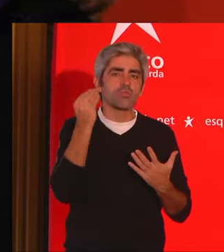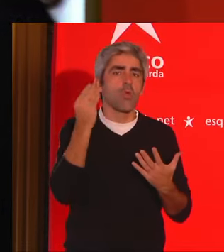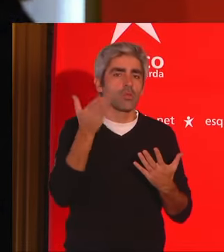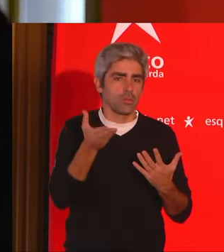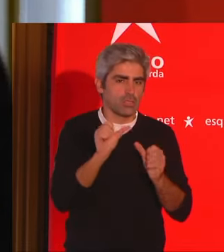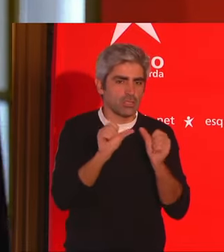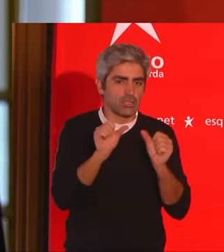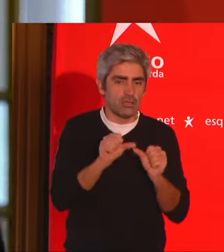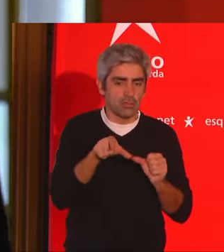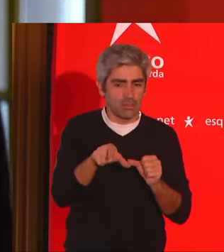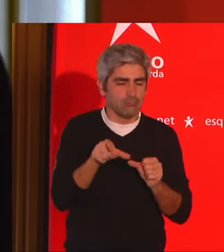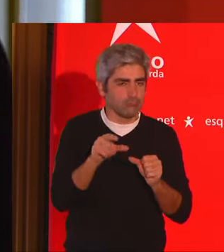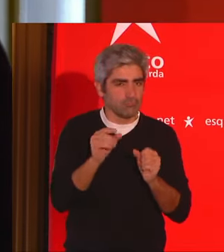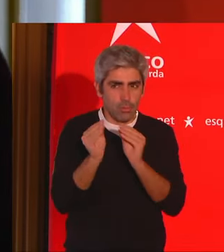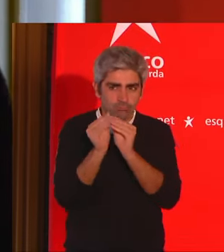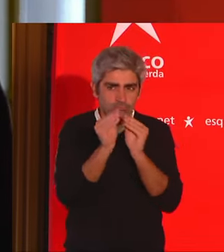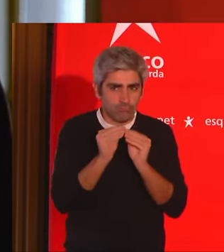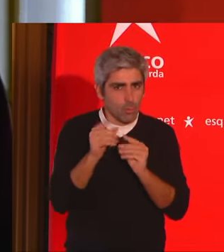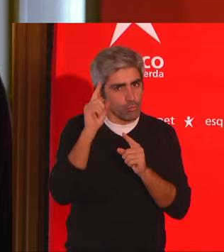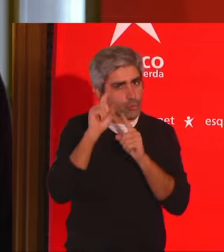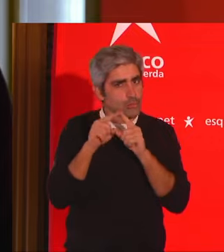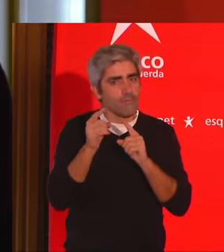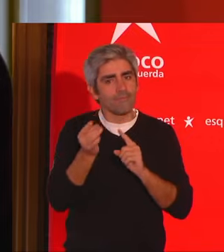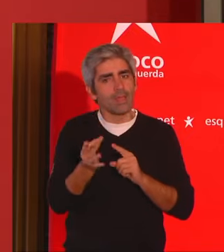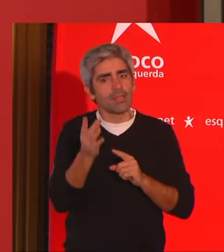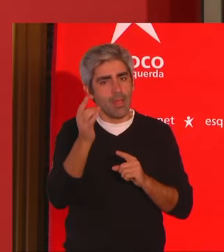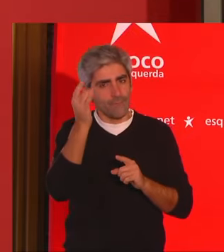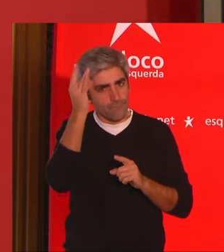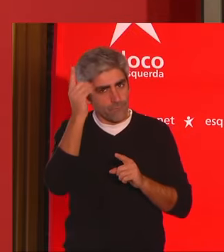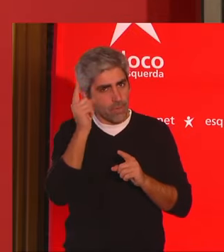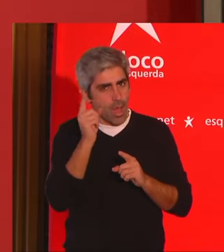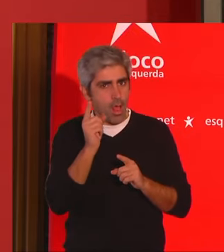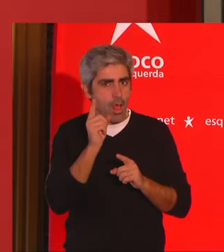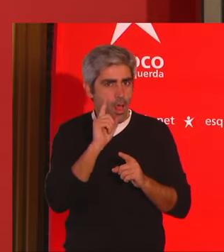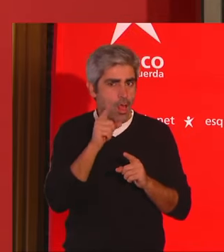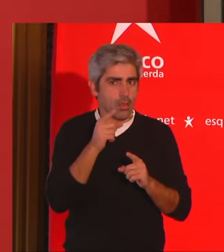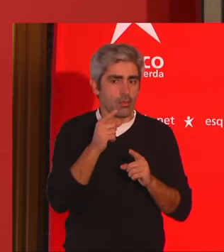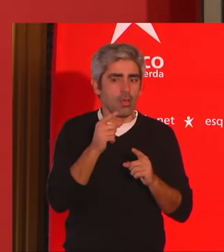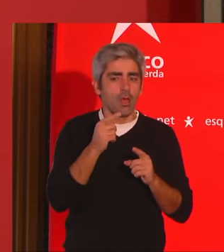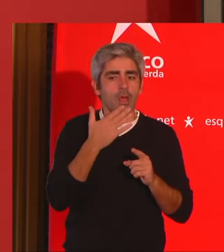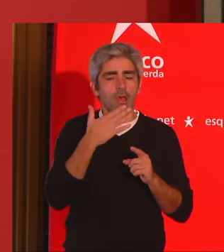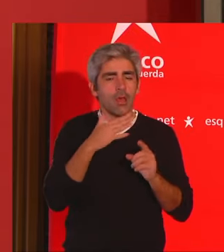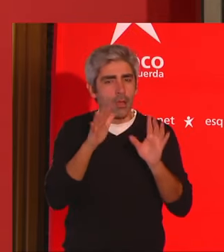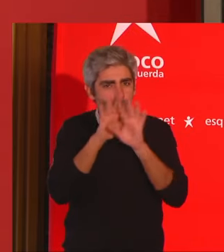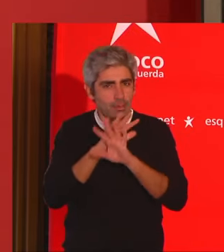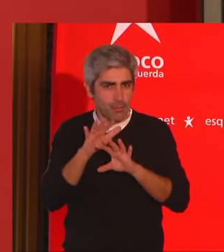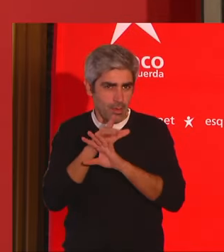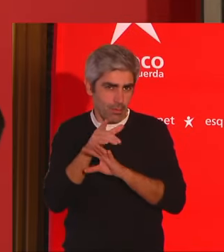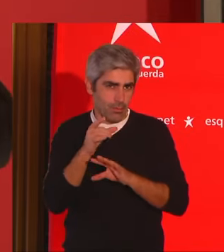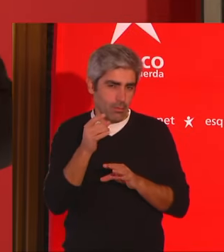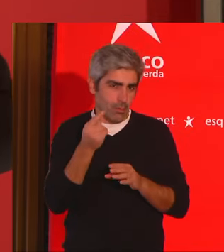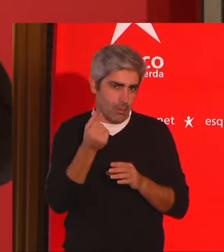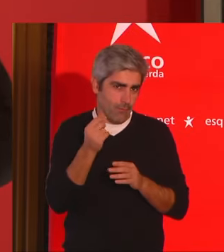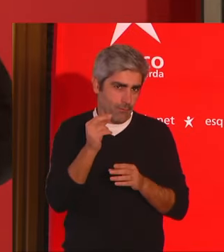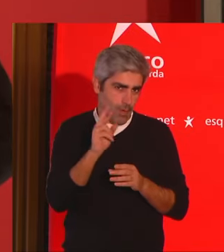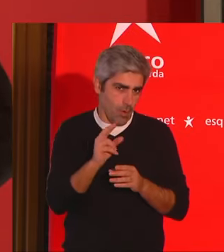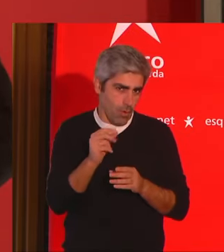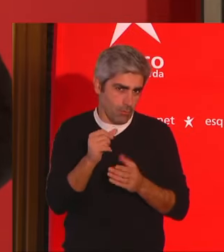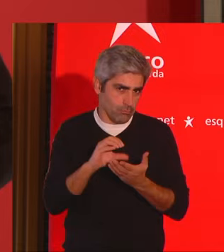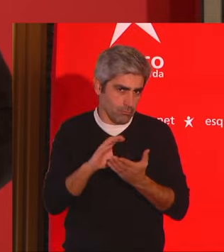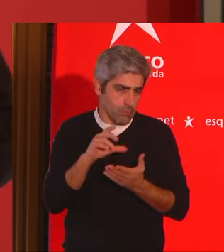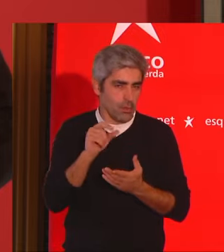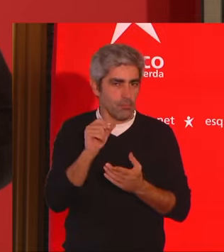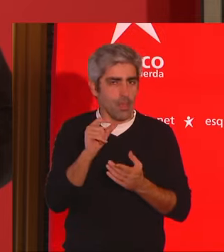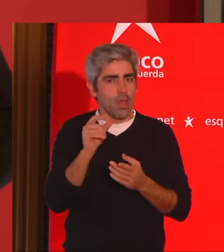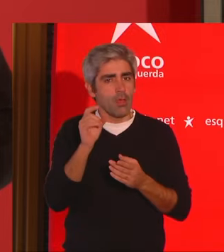vergonhoso, é um esquema organizado para facilitar a fraude, o branqueamento de capitais, incluindo a evasão fiscal e outras coisas mais